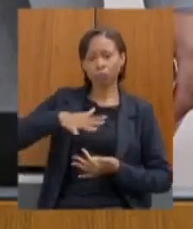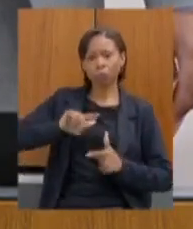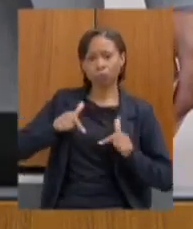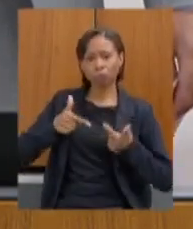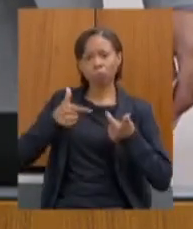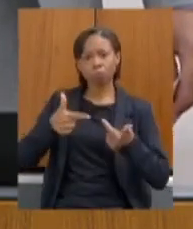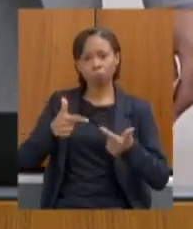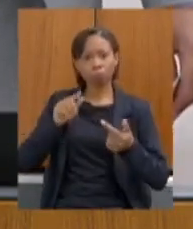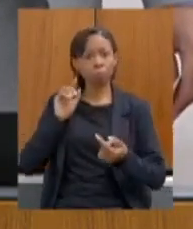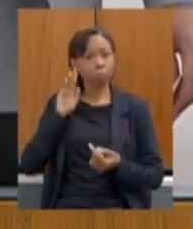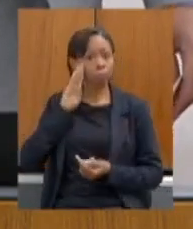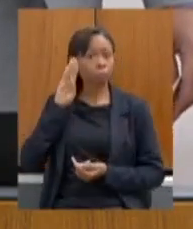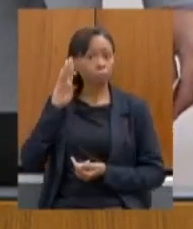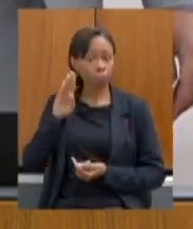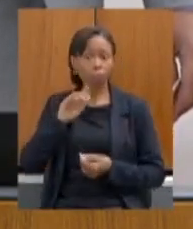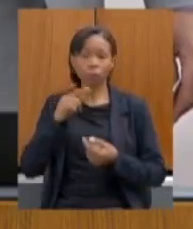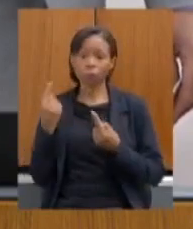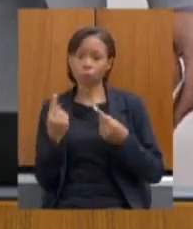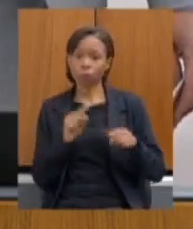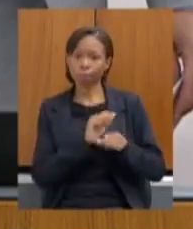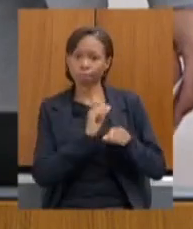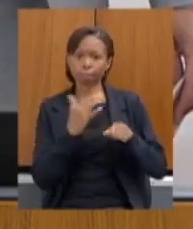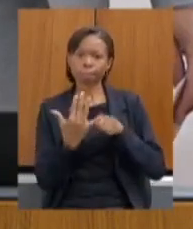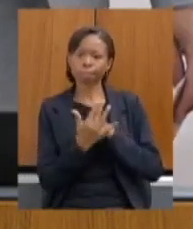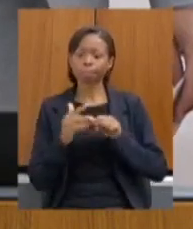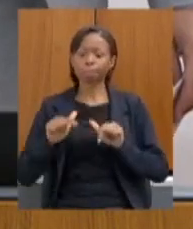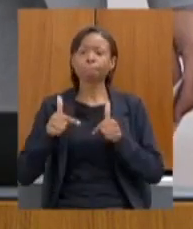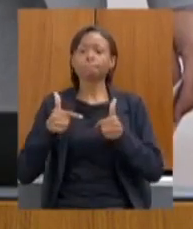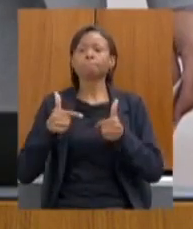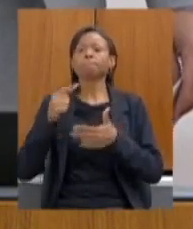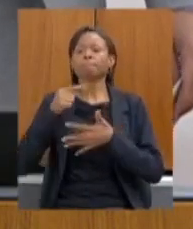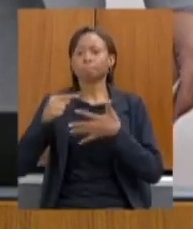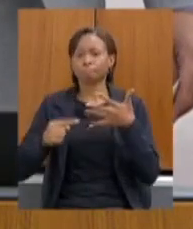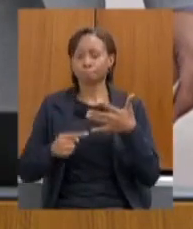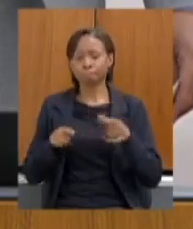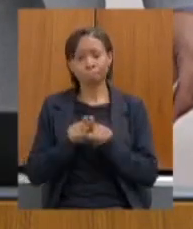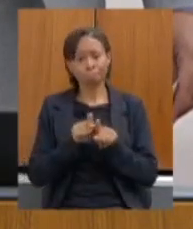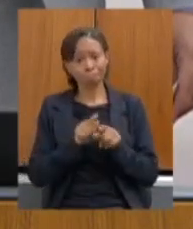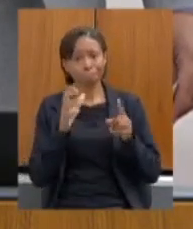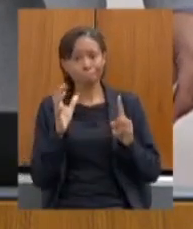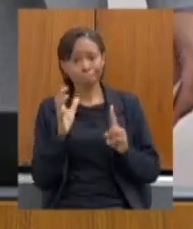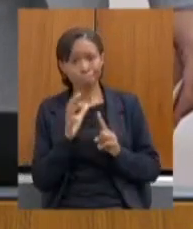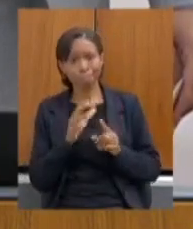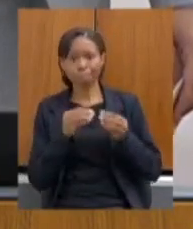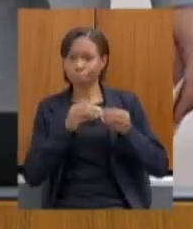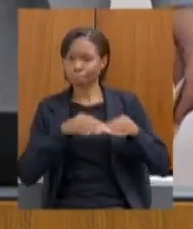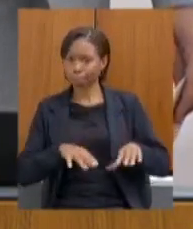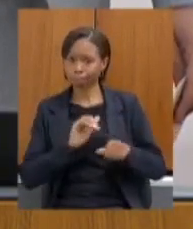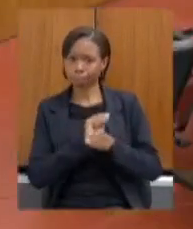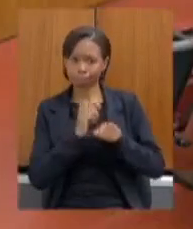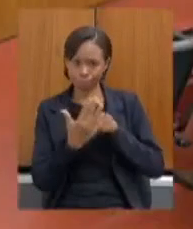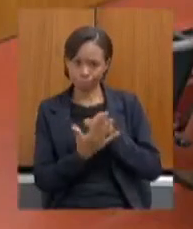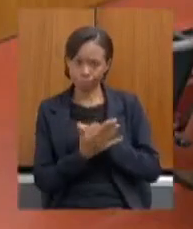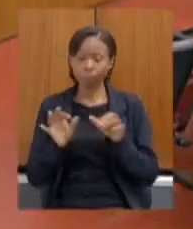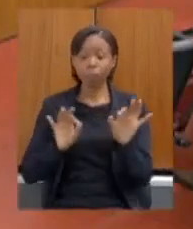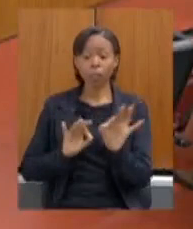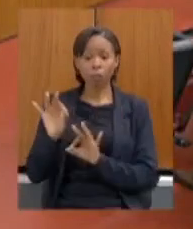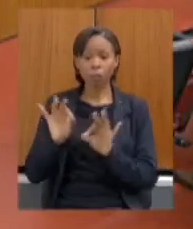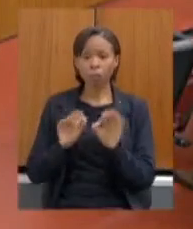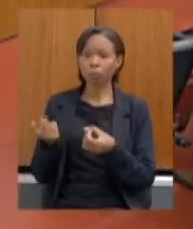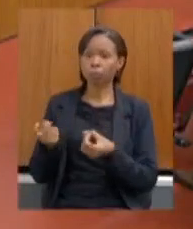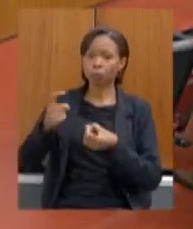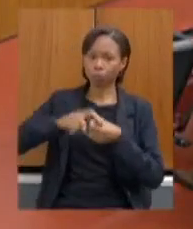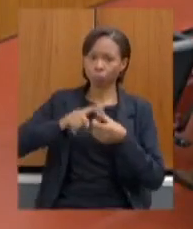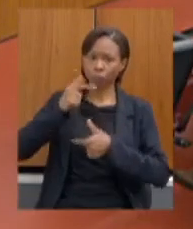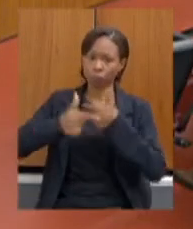ações adotadas para o enfrentamento da pandemia da Covid-19 e de seus impactos, bem como sobre o planejamento para a retomada